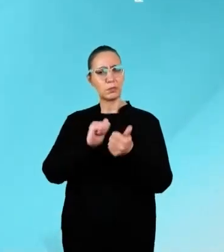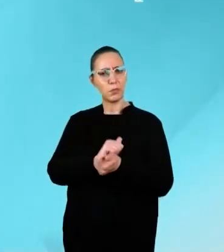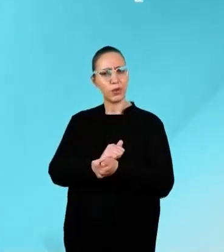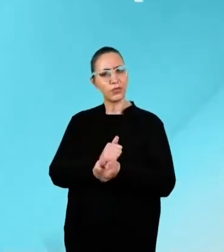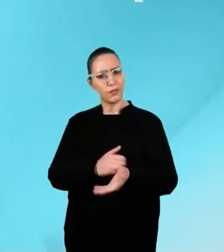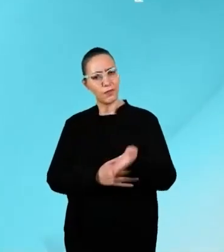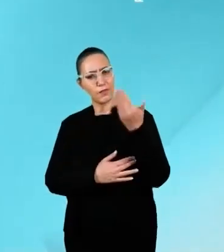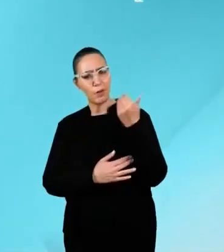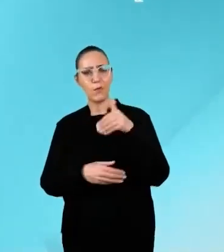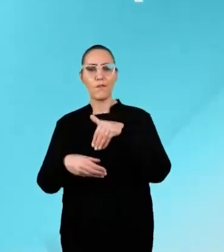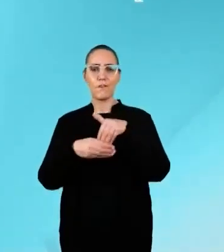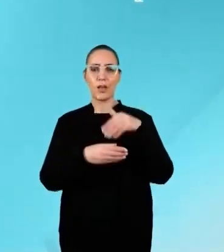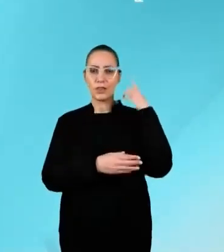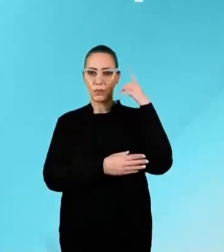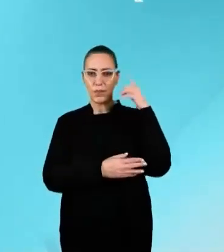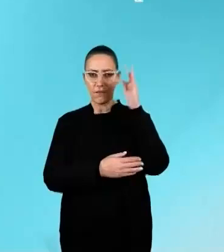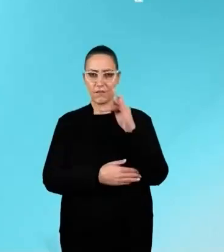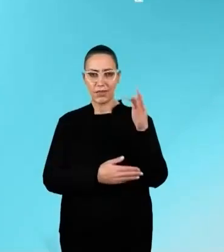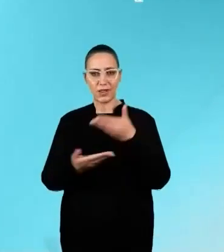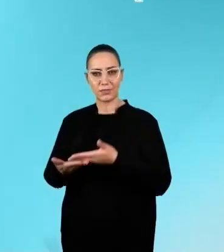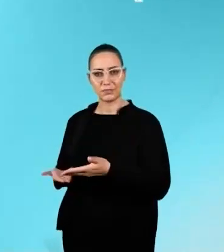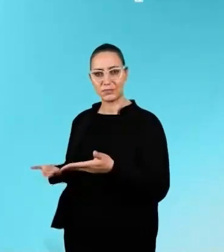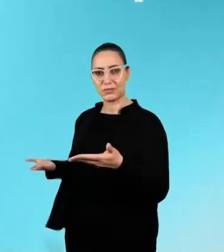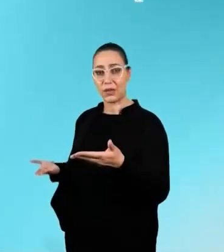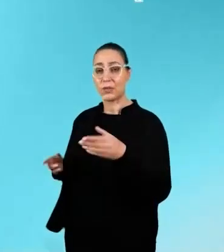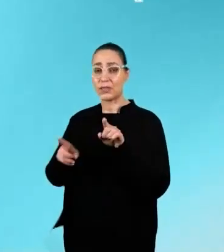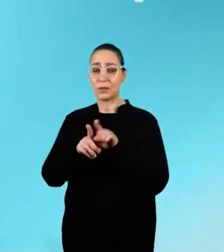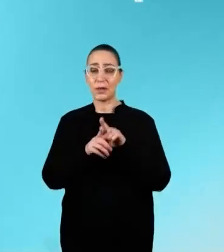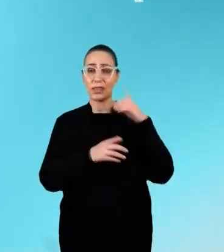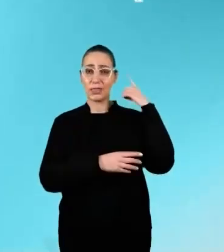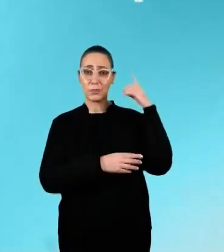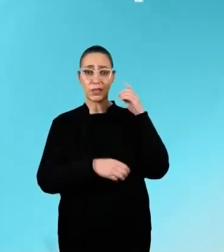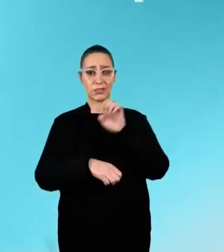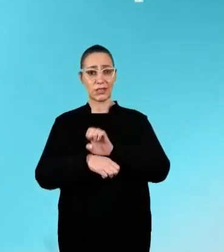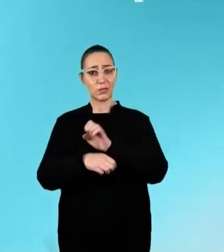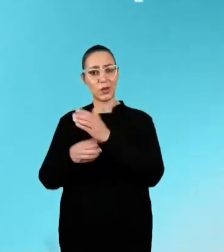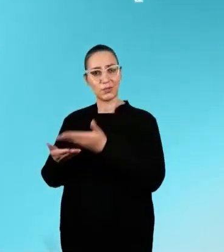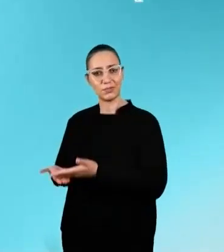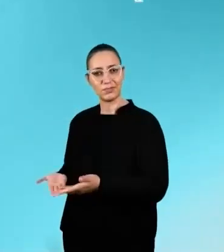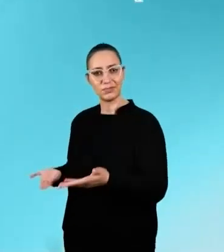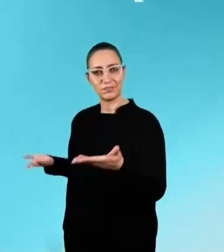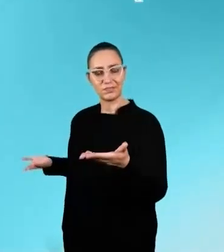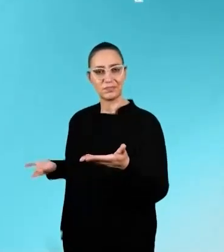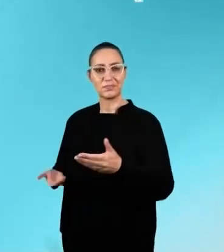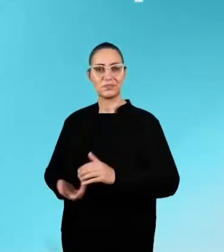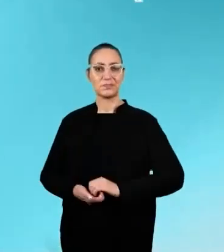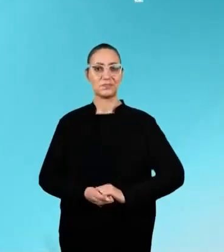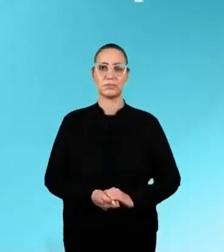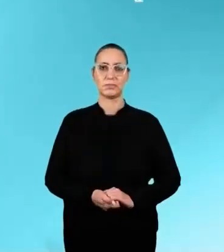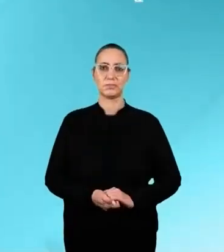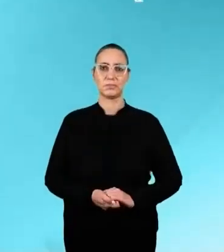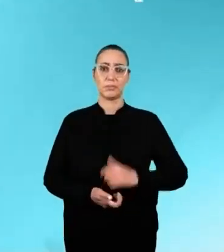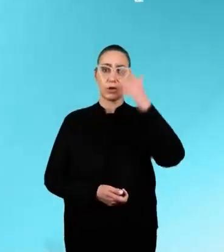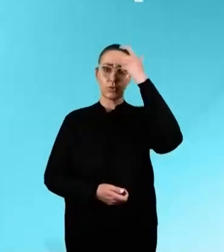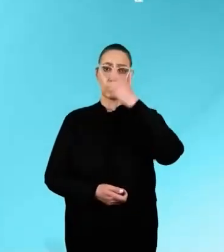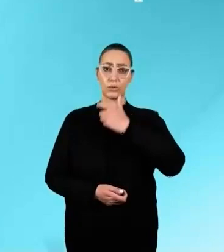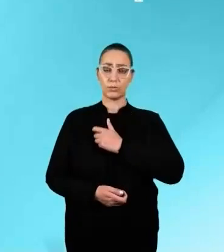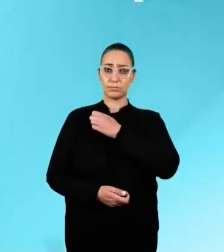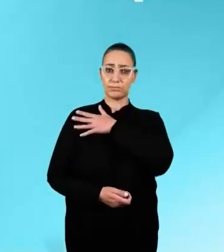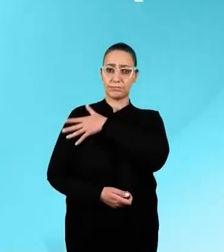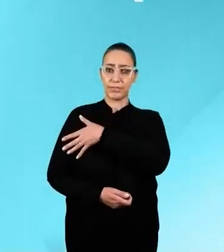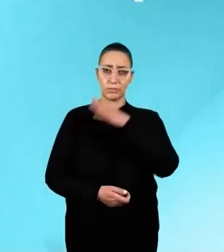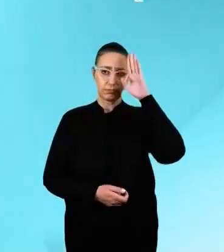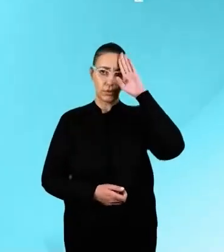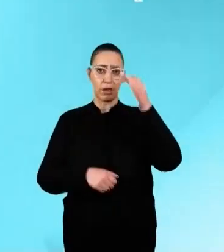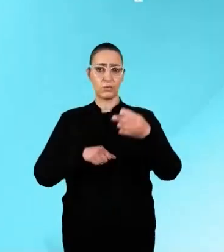bora. Vote deputada federal, Luborovski, 4490. E para deputado estadual, 44444, Dirceu Franciscon. Sou o coronel do